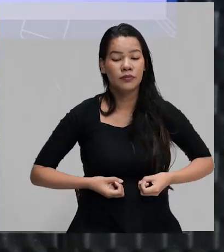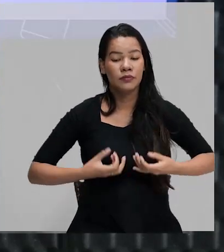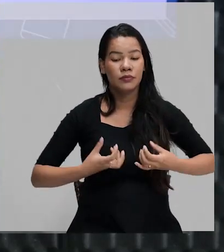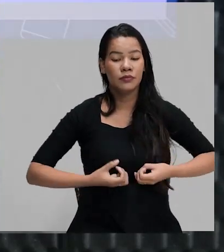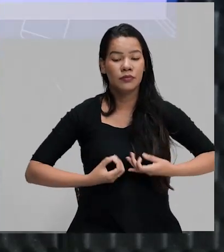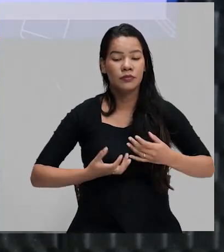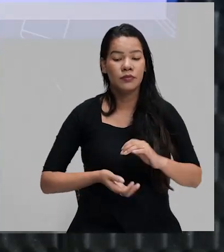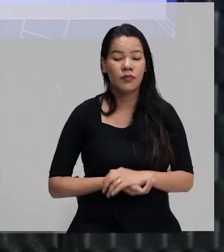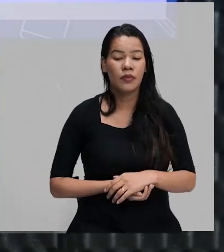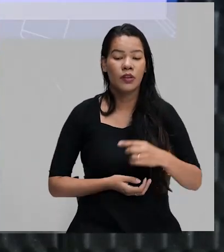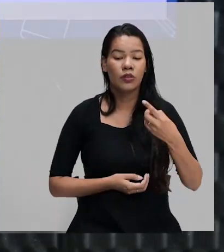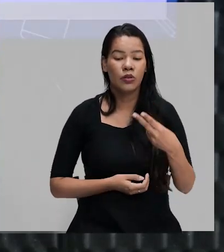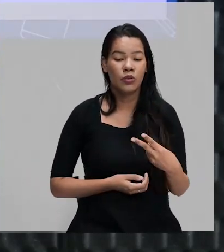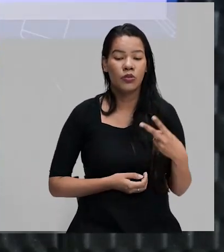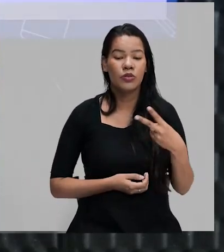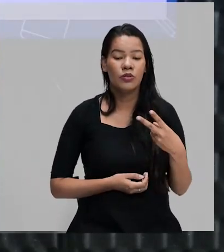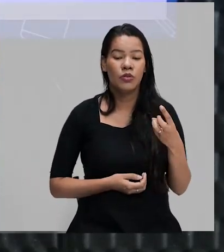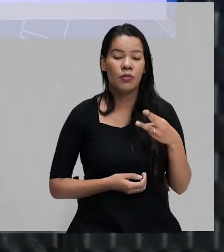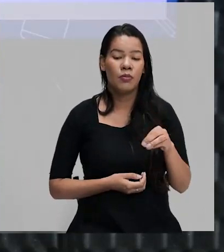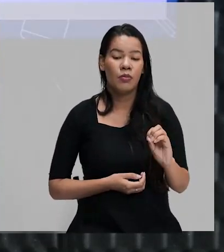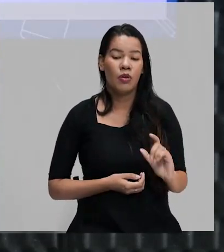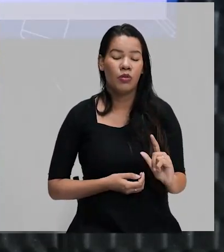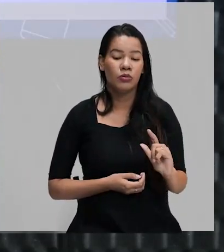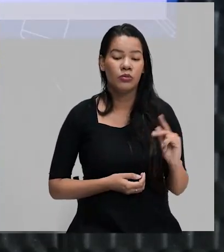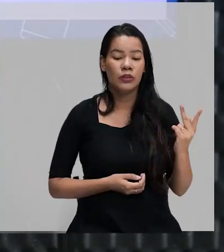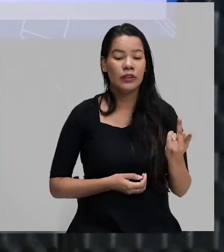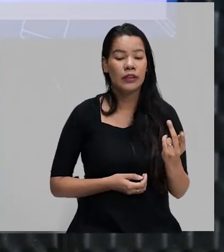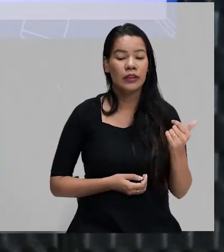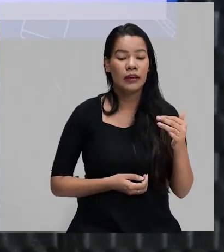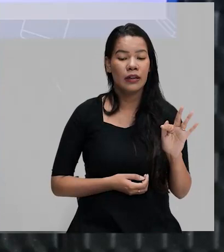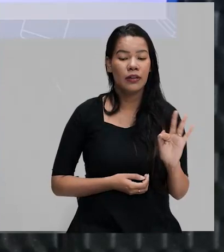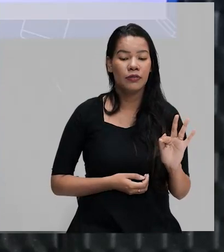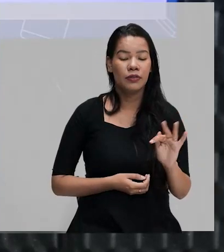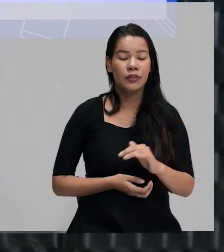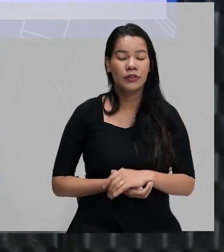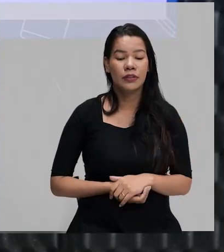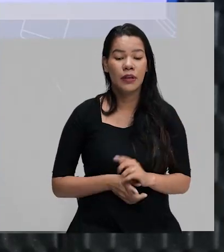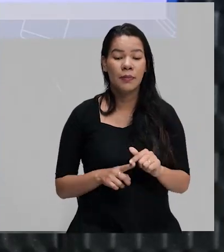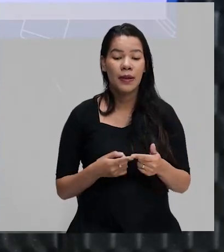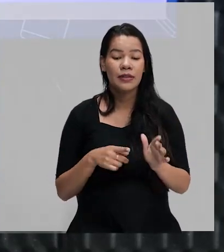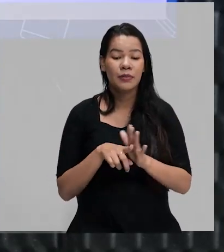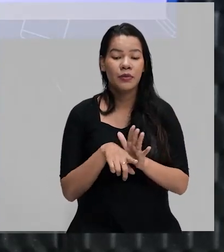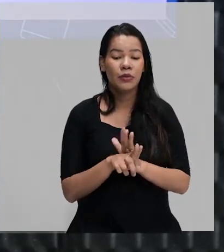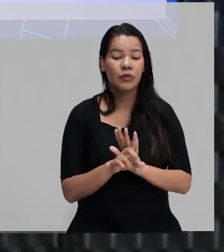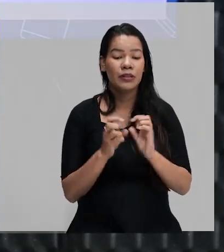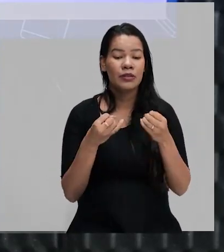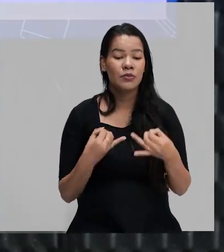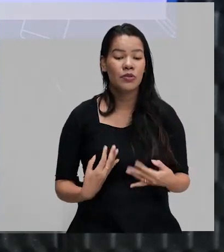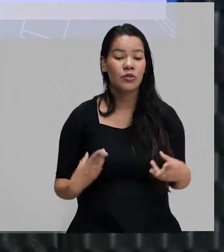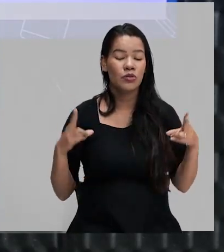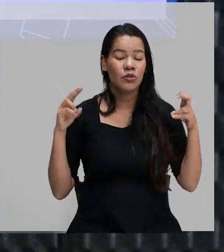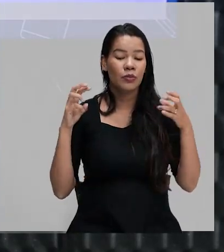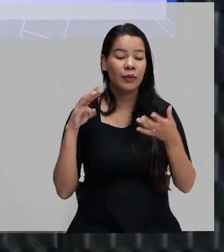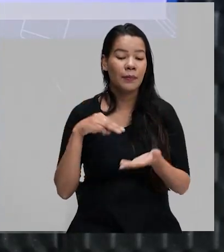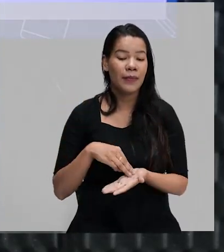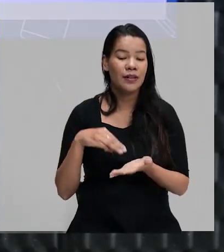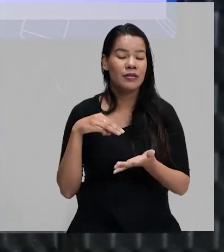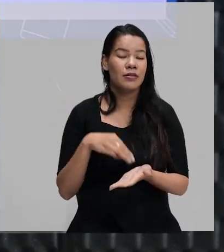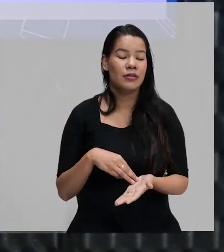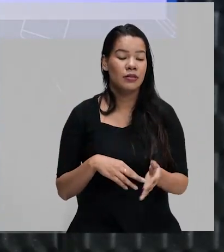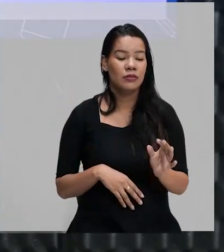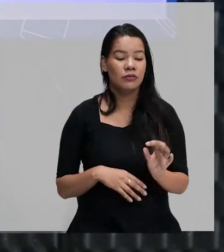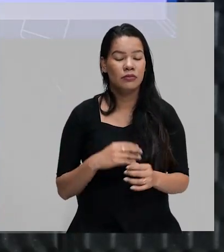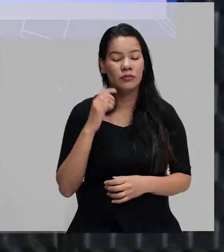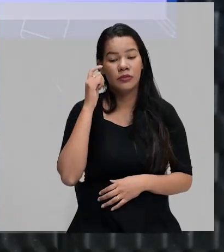o quê? Vai produzir 2 mols do HF. Mas a questão fala de massa, gramas. Então, vamos lá.